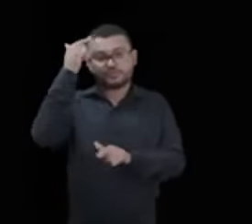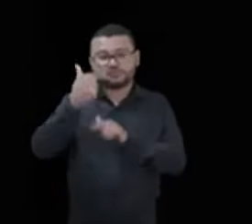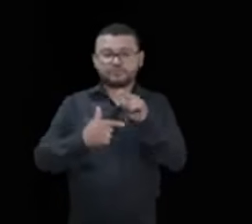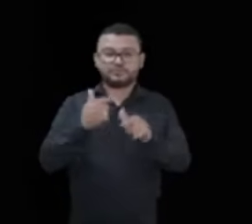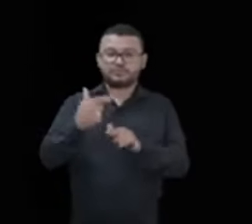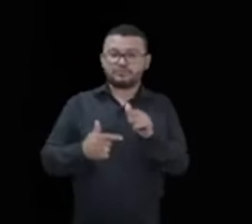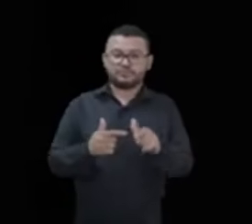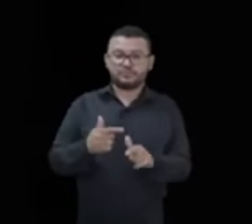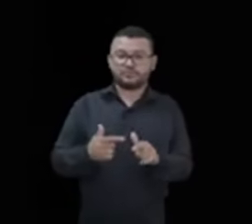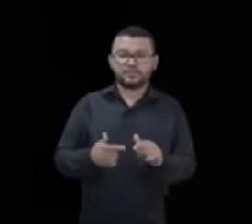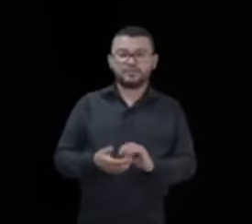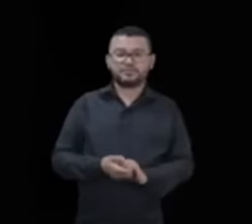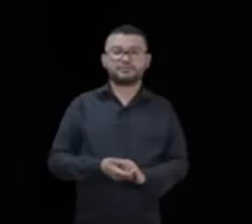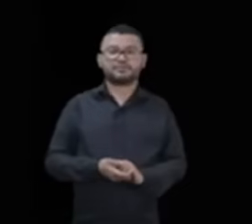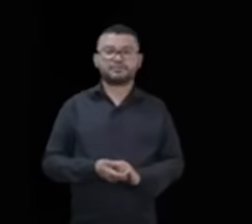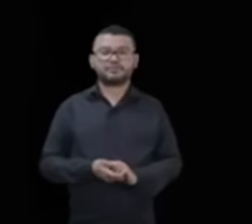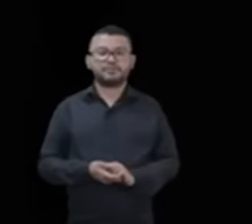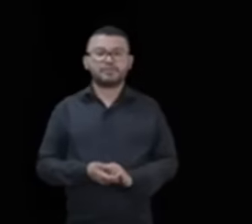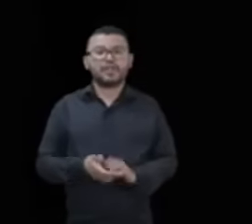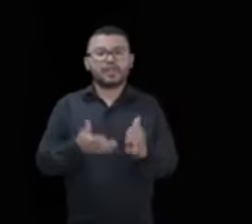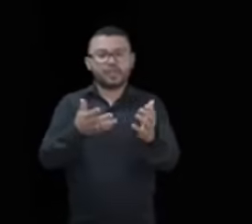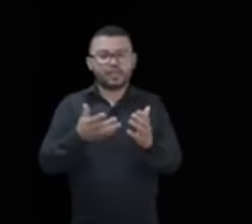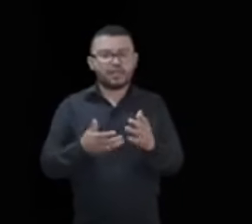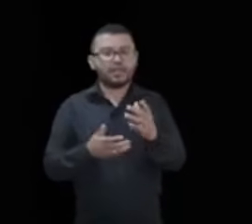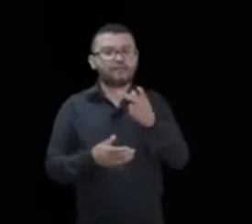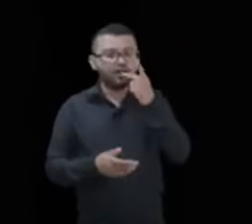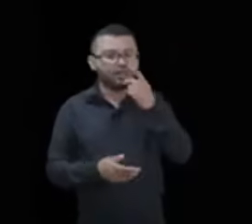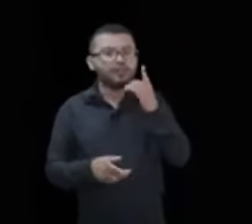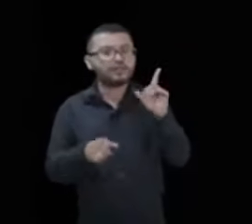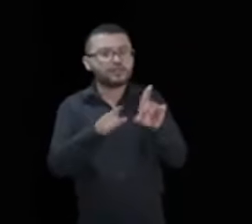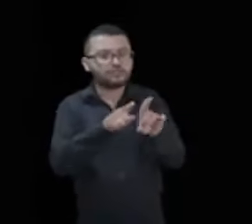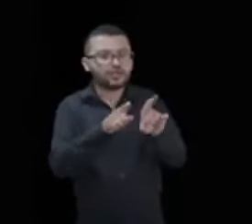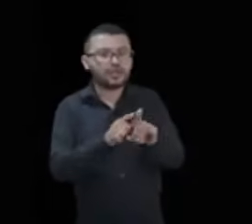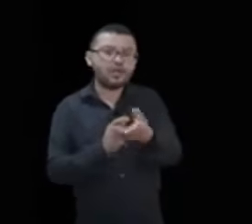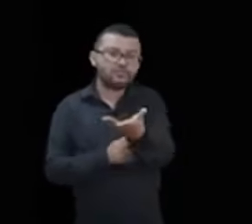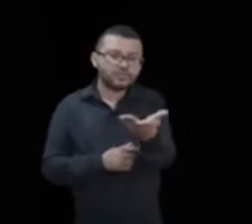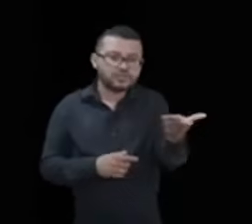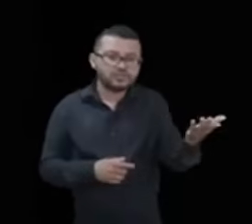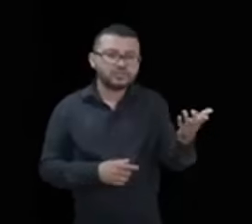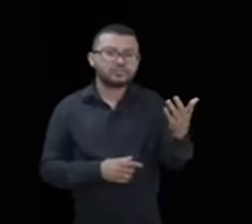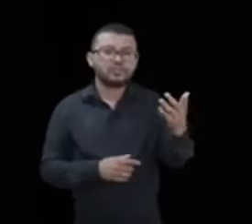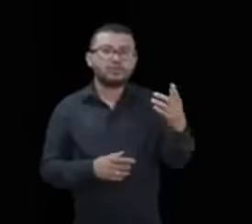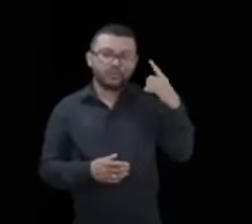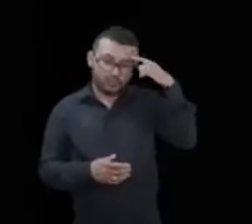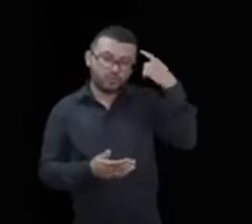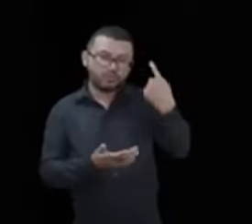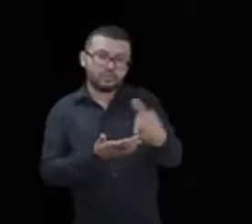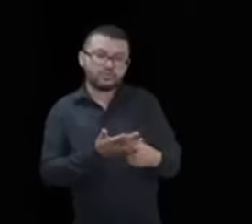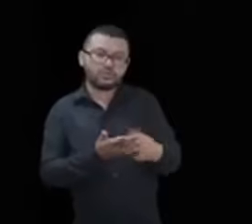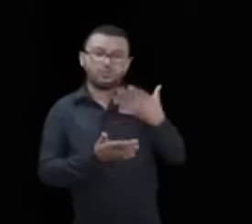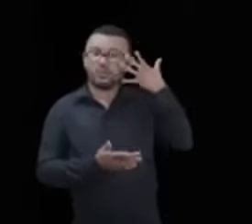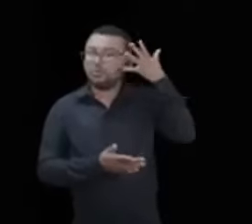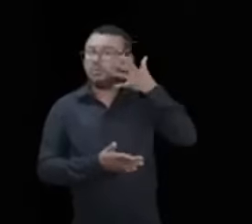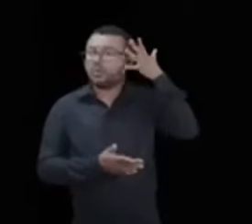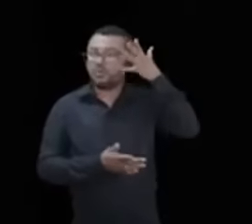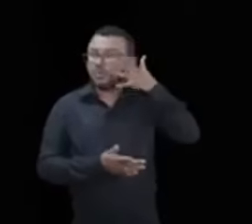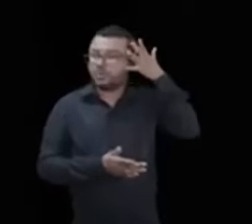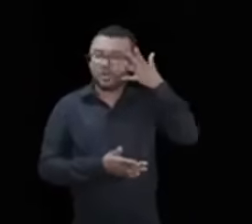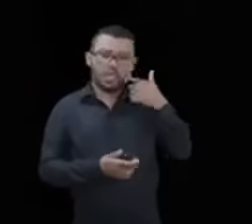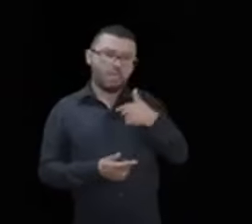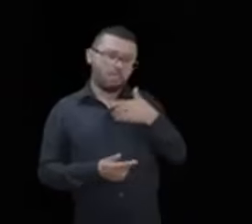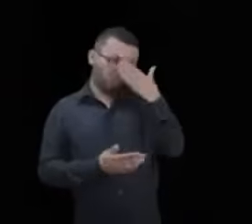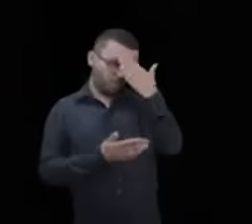Quero também dizer a vocês de um compromisso que não é um compromisso discursivo, porque eu